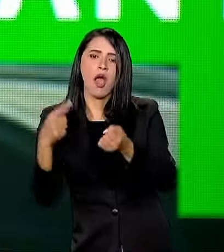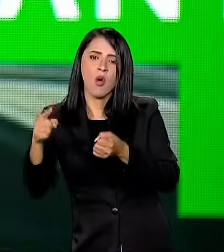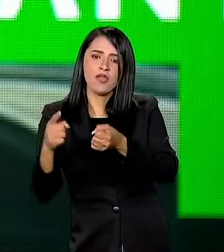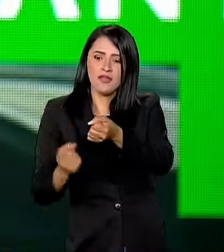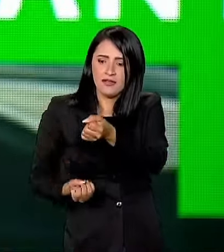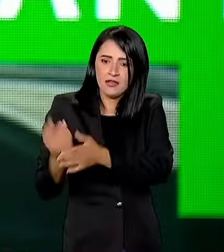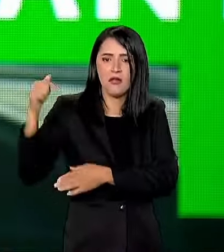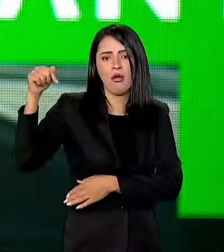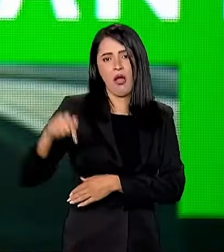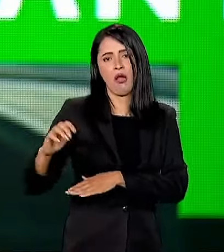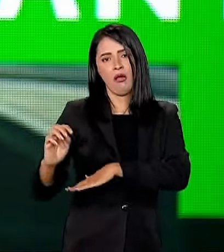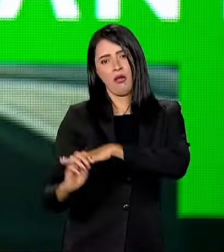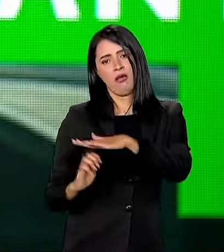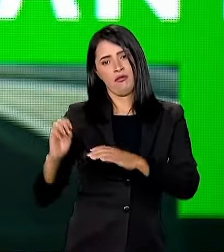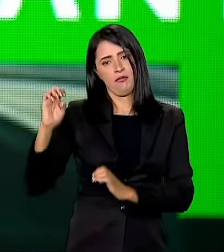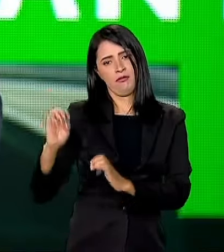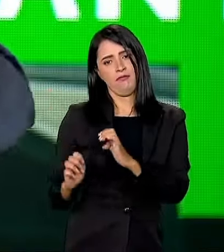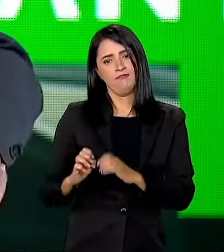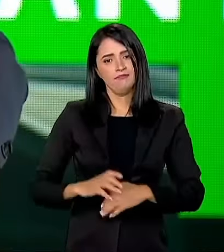aqui.